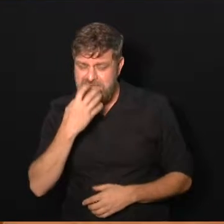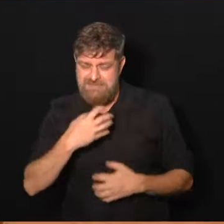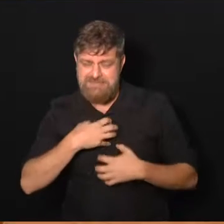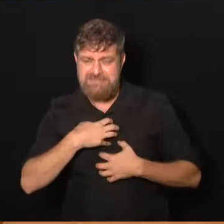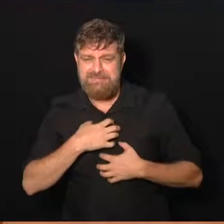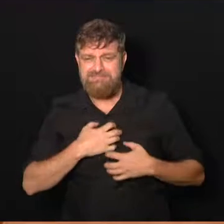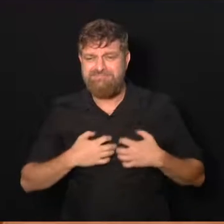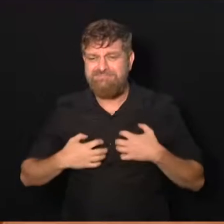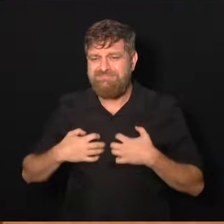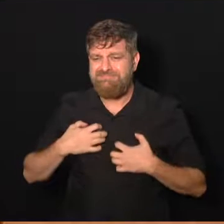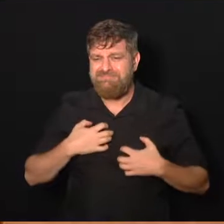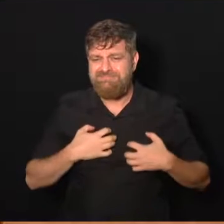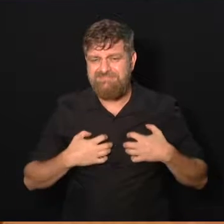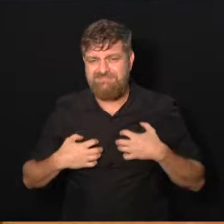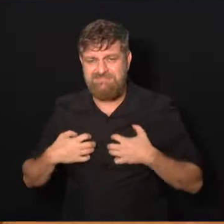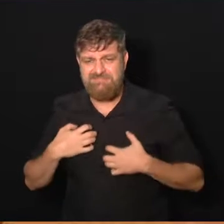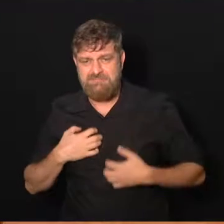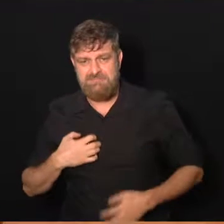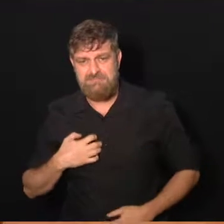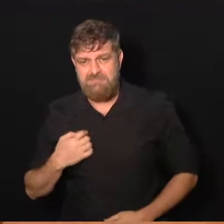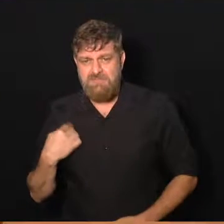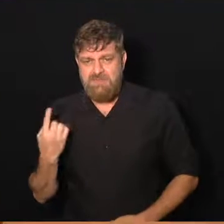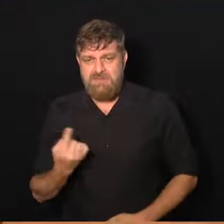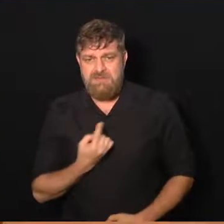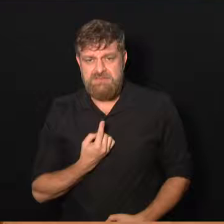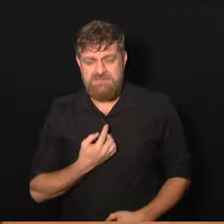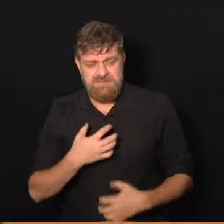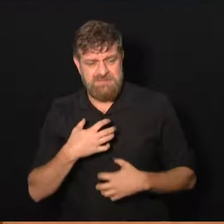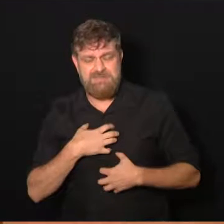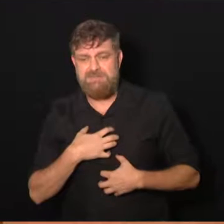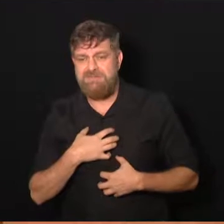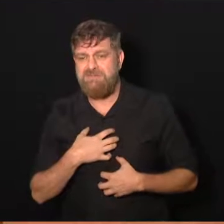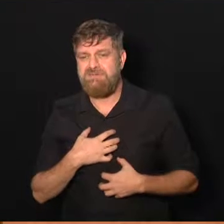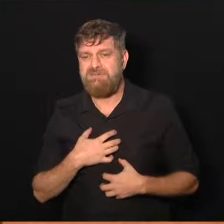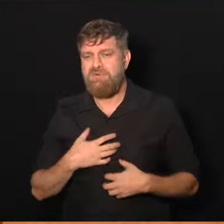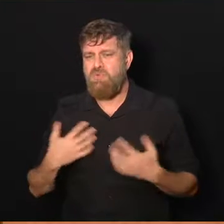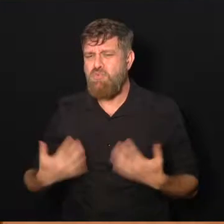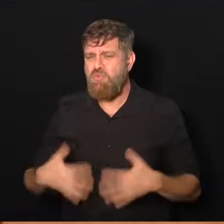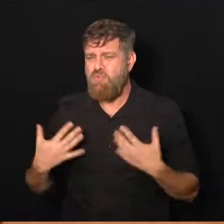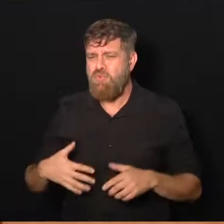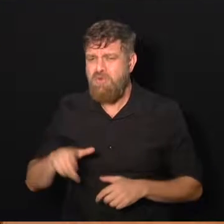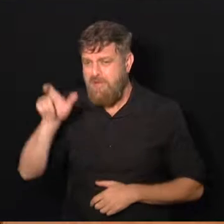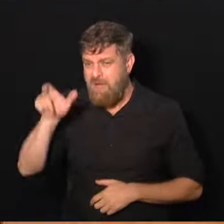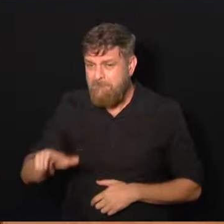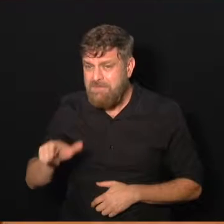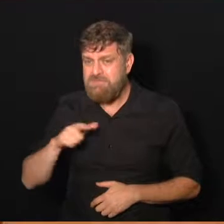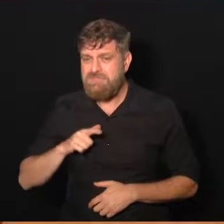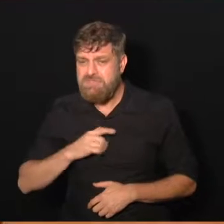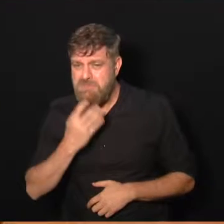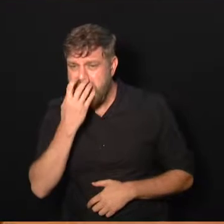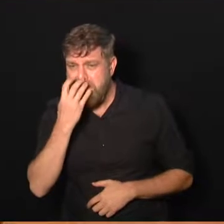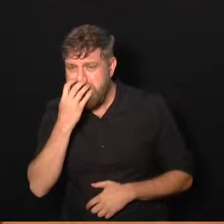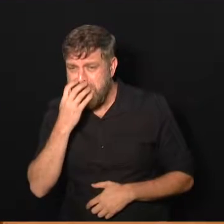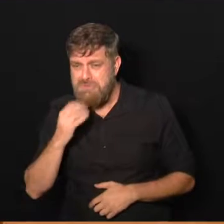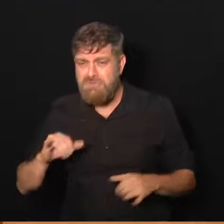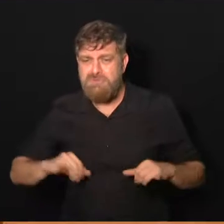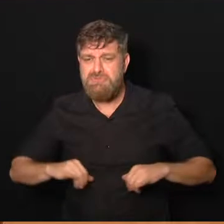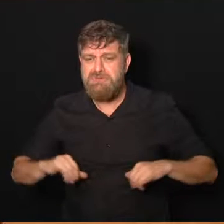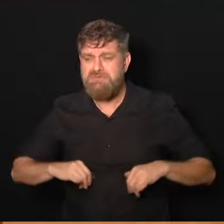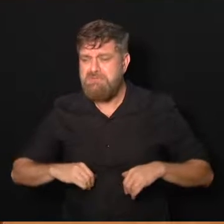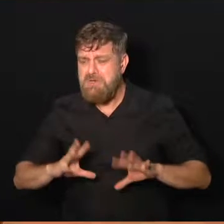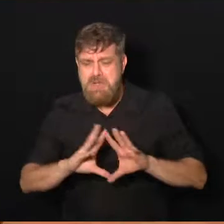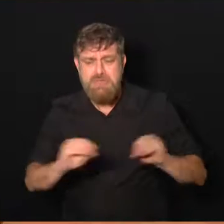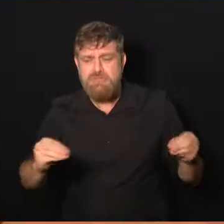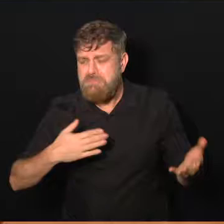ter ficado não comovida com o desespero dos tutores desses animais, justamente